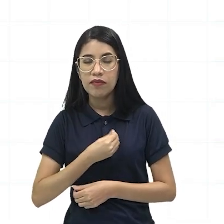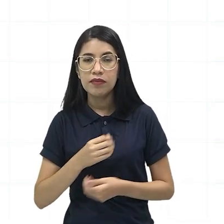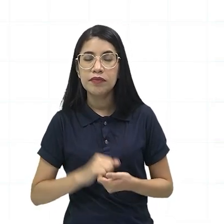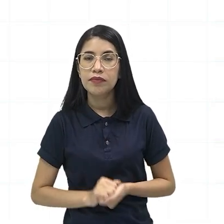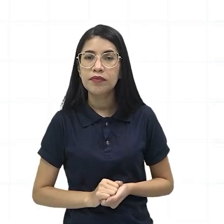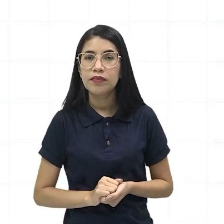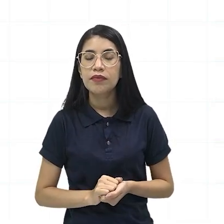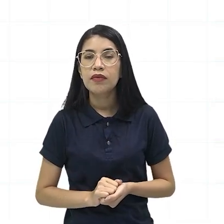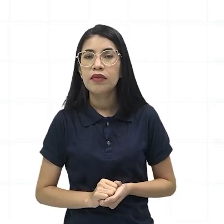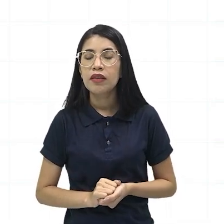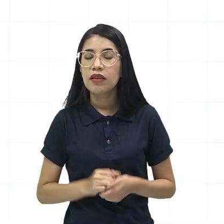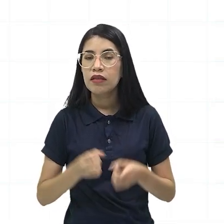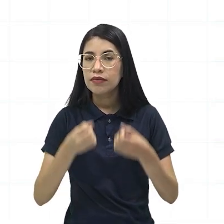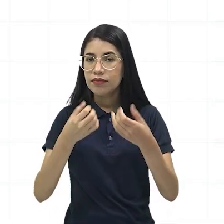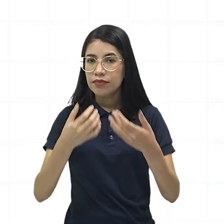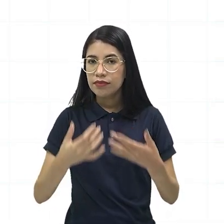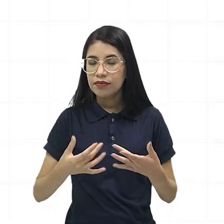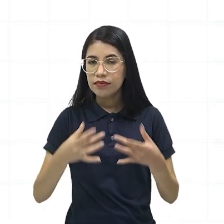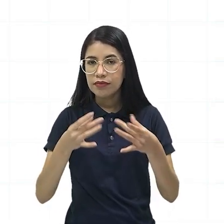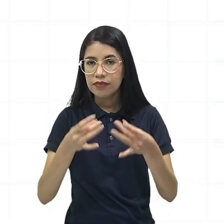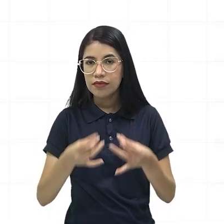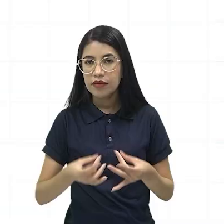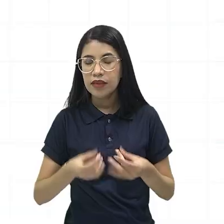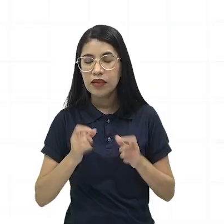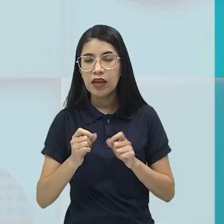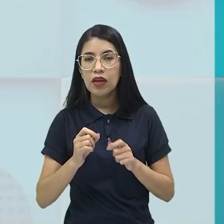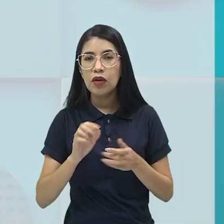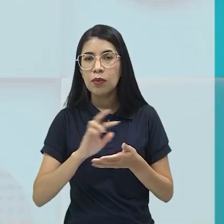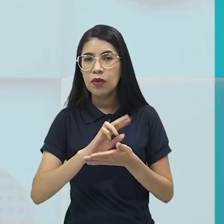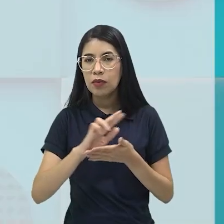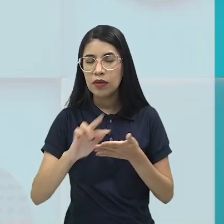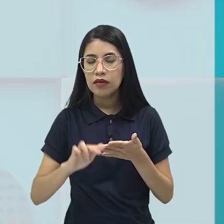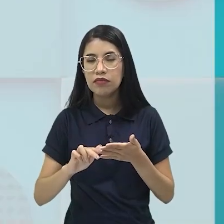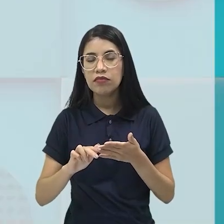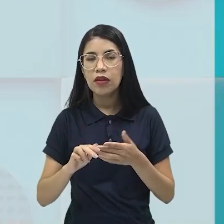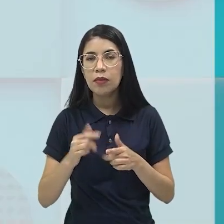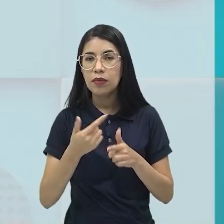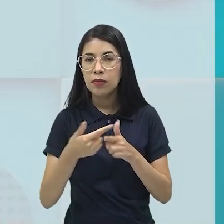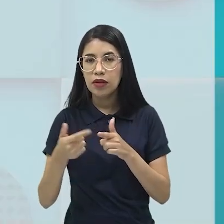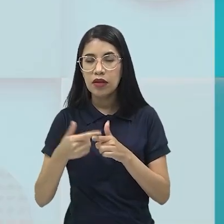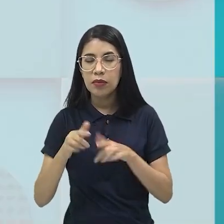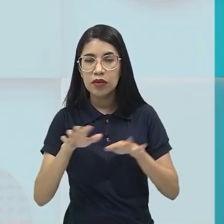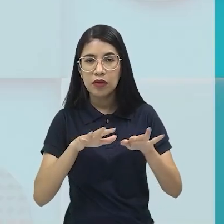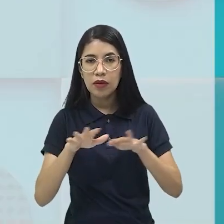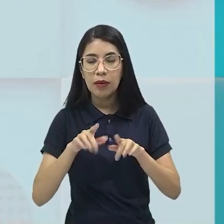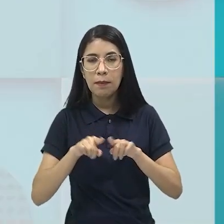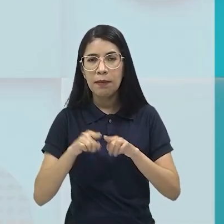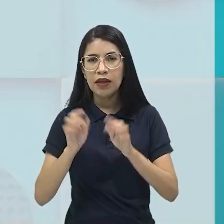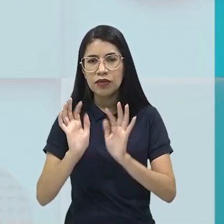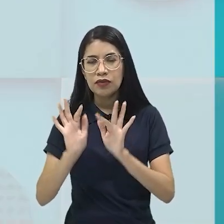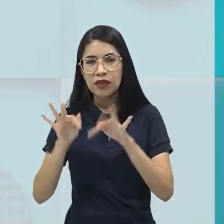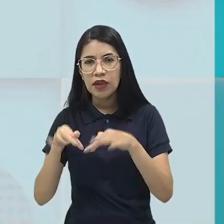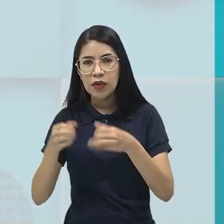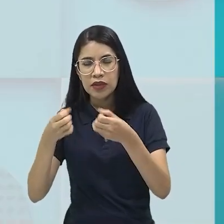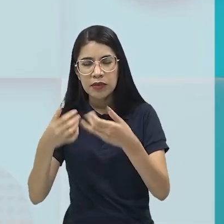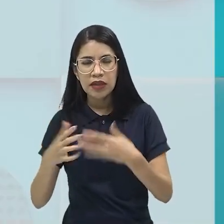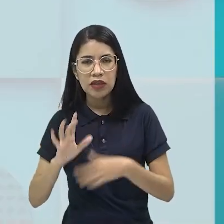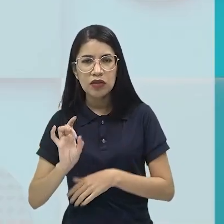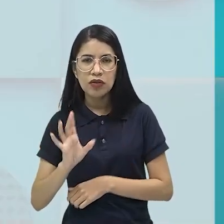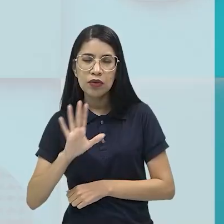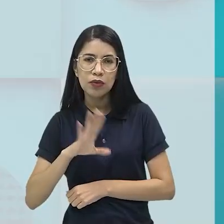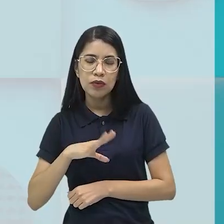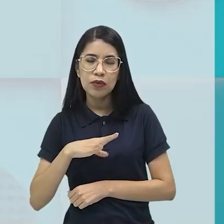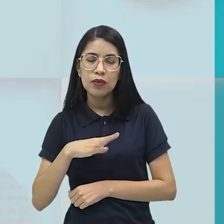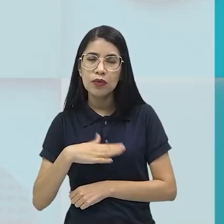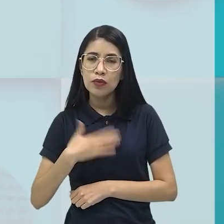ele conta desde o início os males do terremoto, mas no final das contas para dizer que foi só um susto e que às vezes nós precisamos